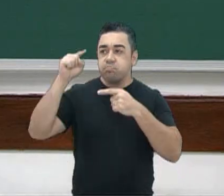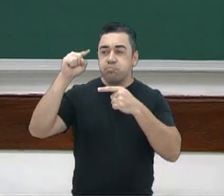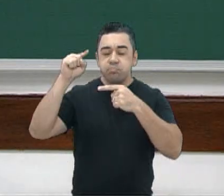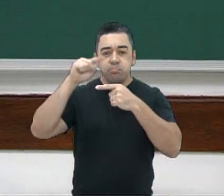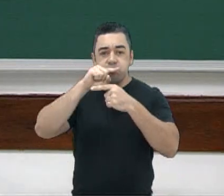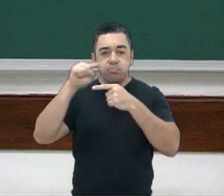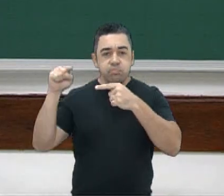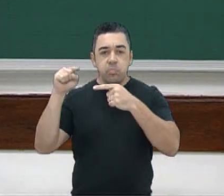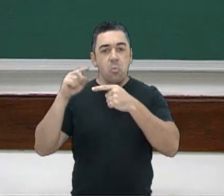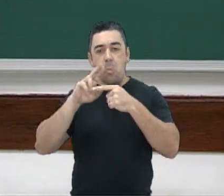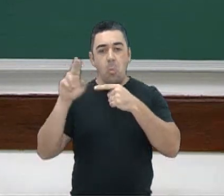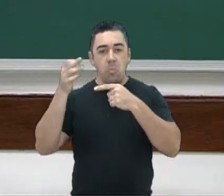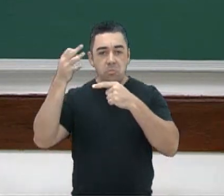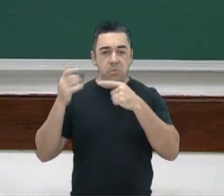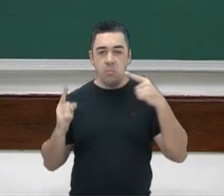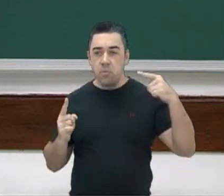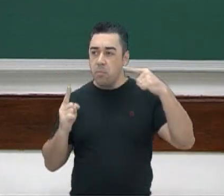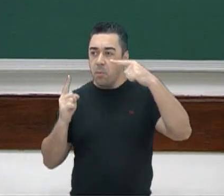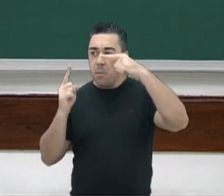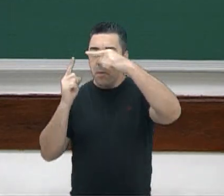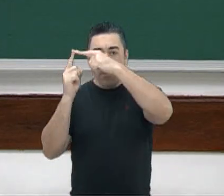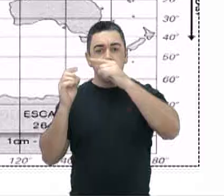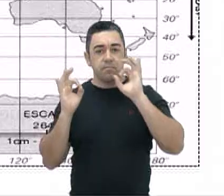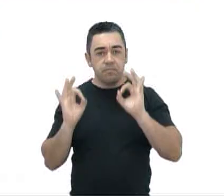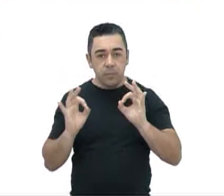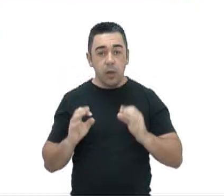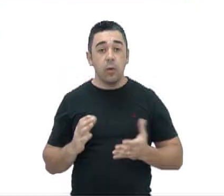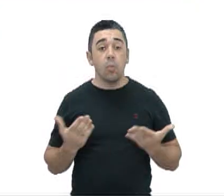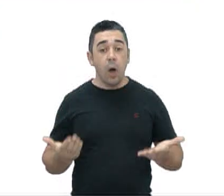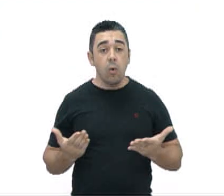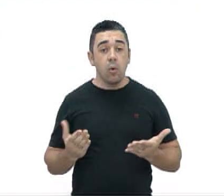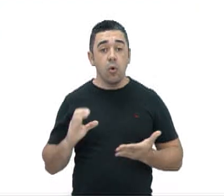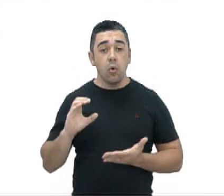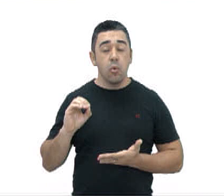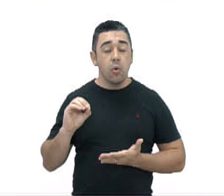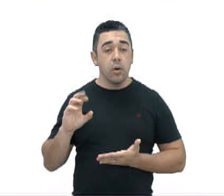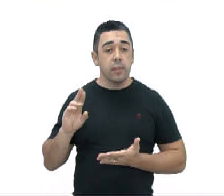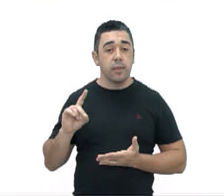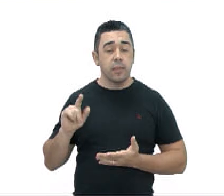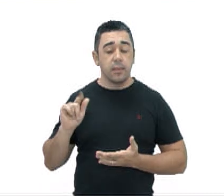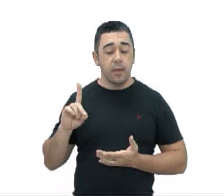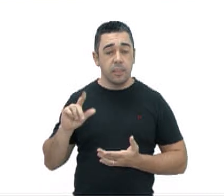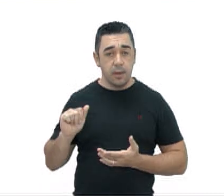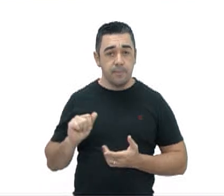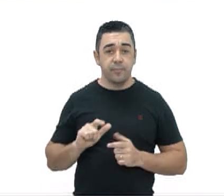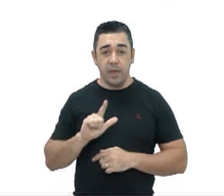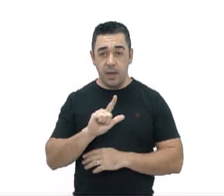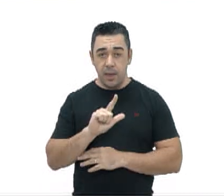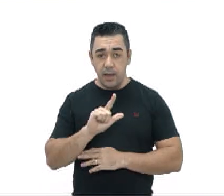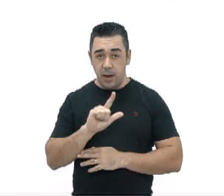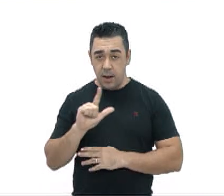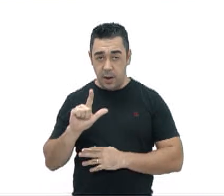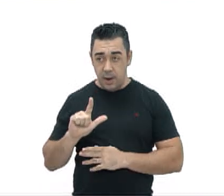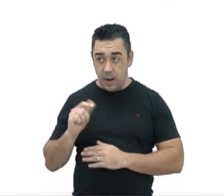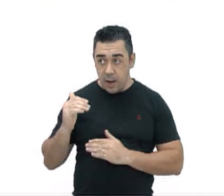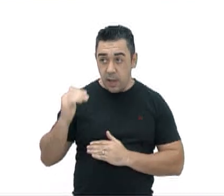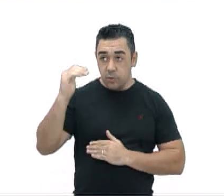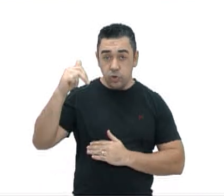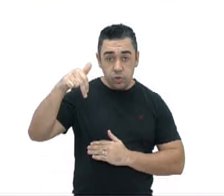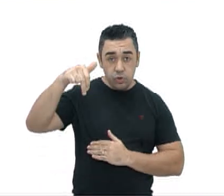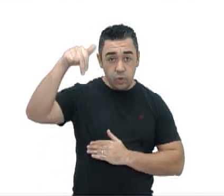ali aparecendo na sua tela. Então, as coordenadas são latitude 40 graus norte